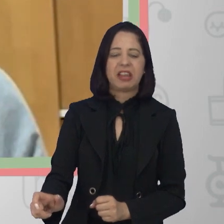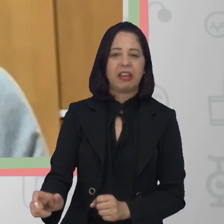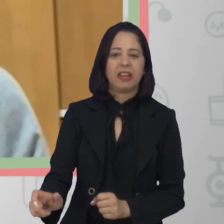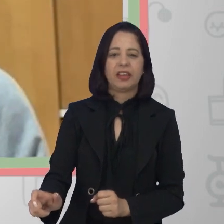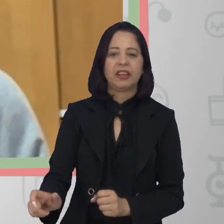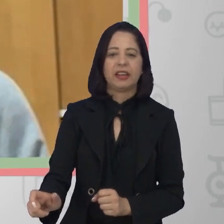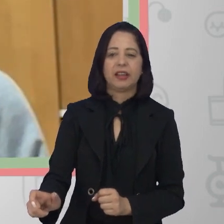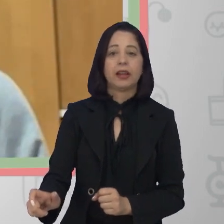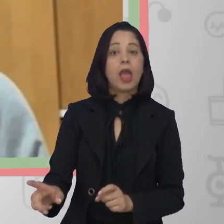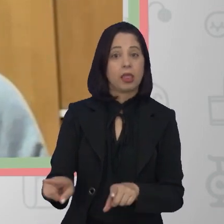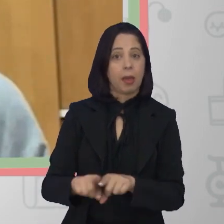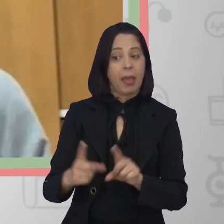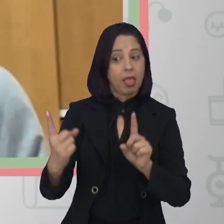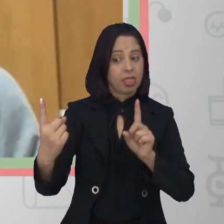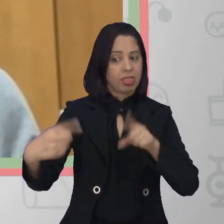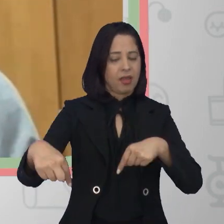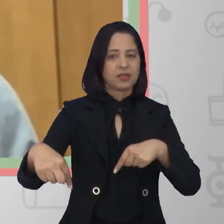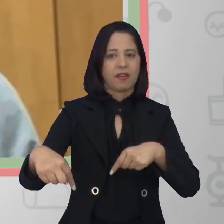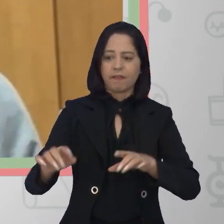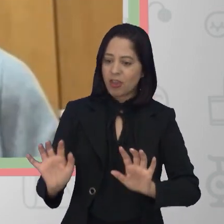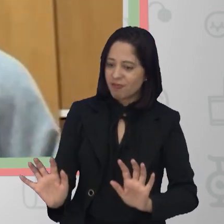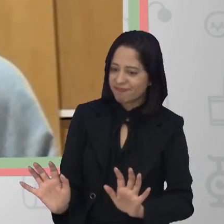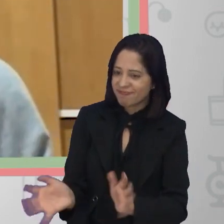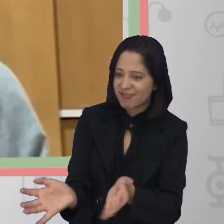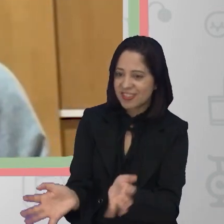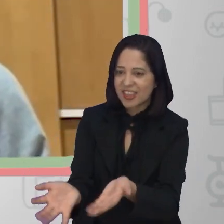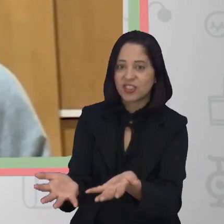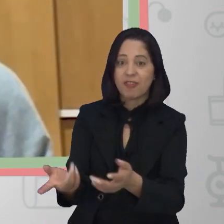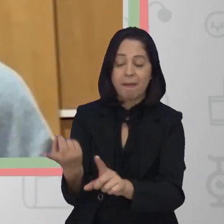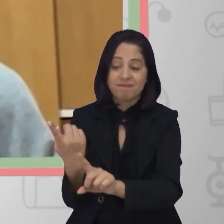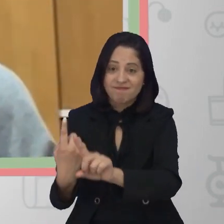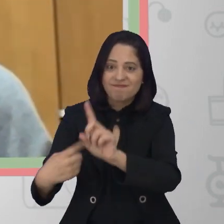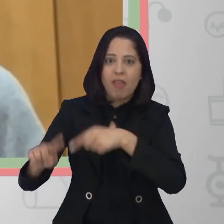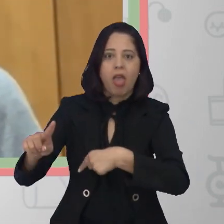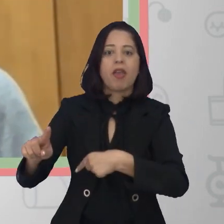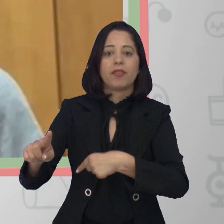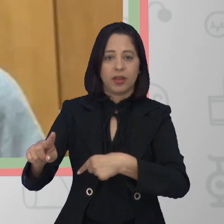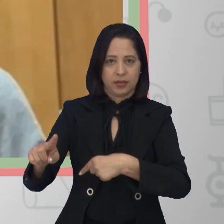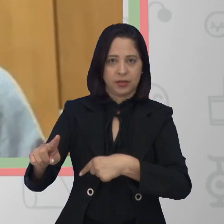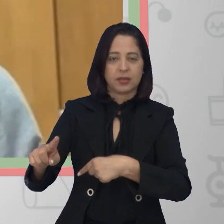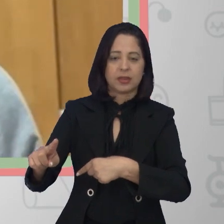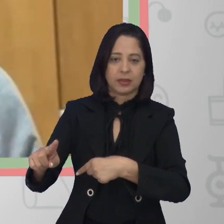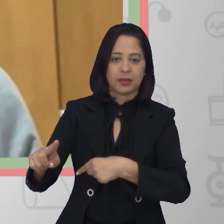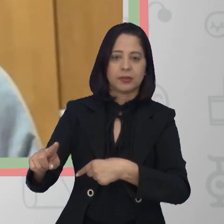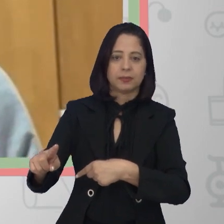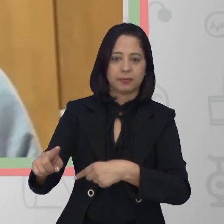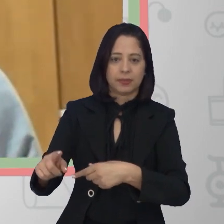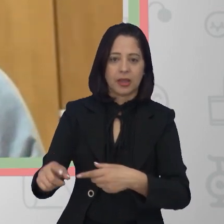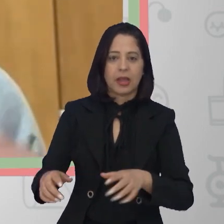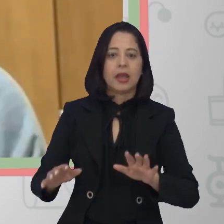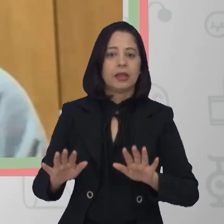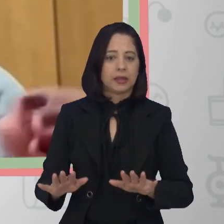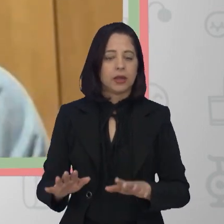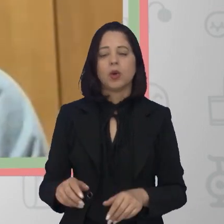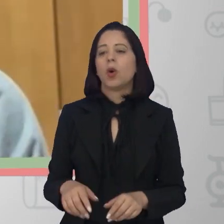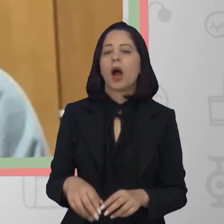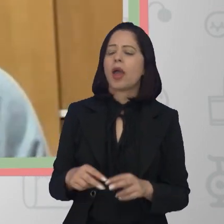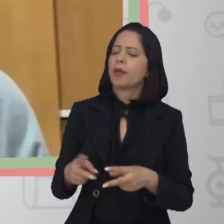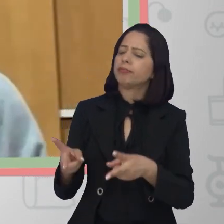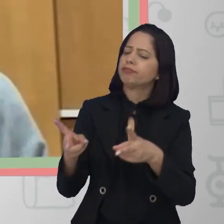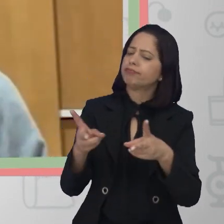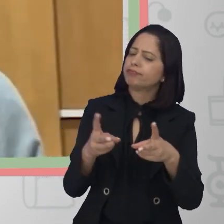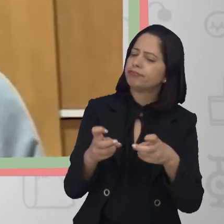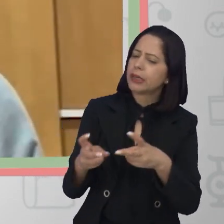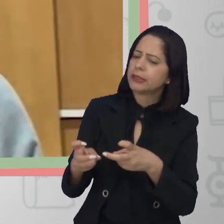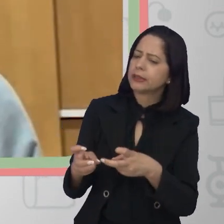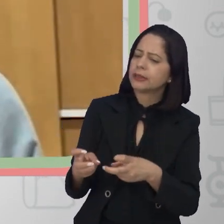para desafiá-lo, para estimulá-lo, né, no processo de envelhecimento. Quando a gente pega a história individual